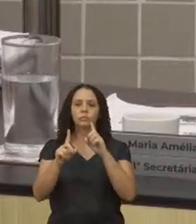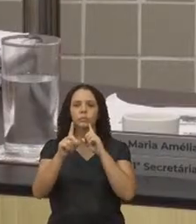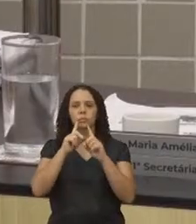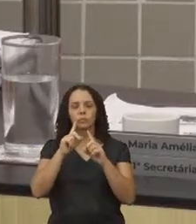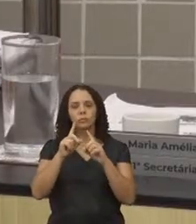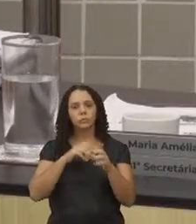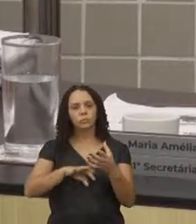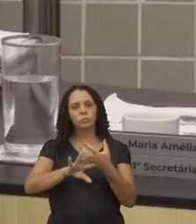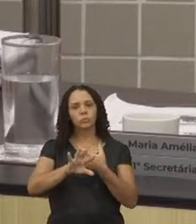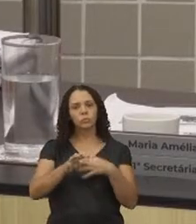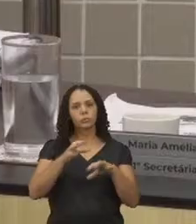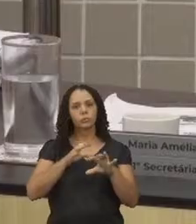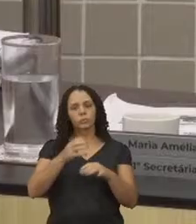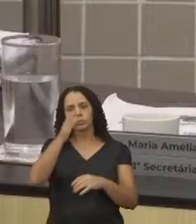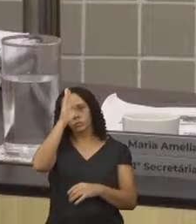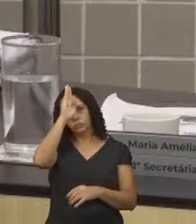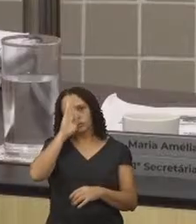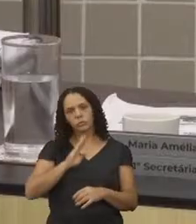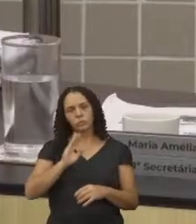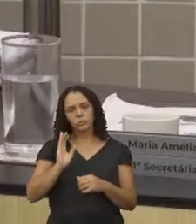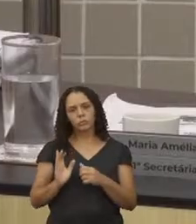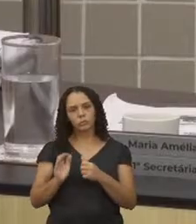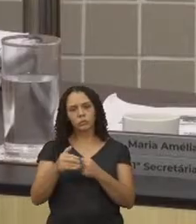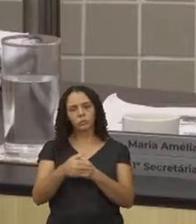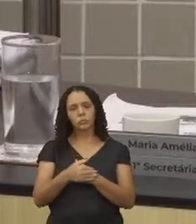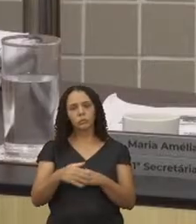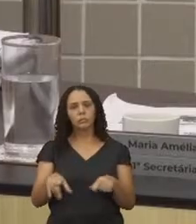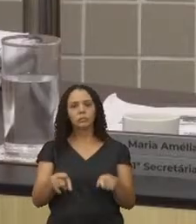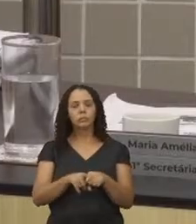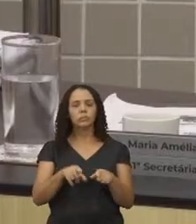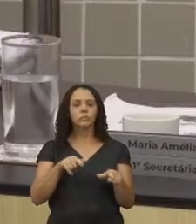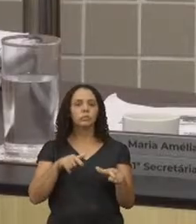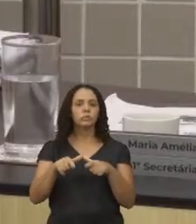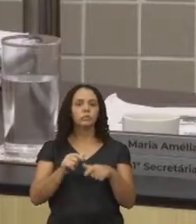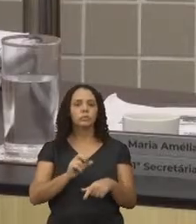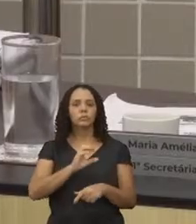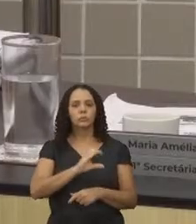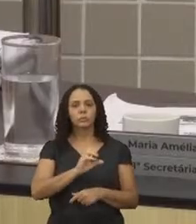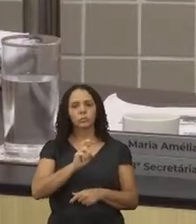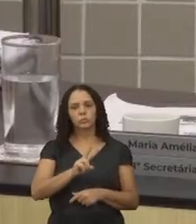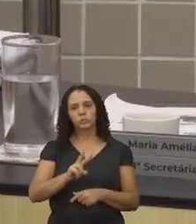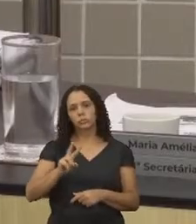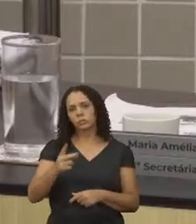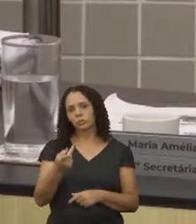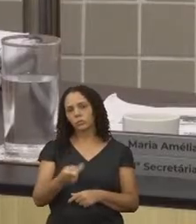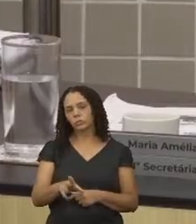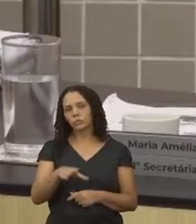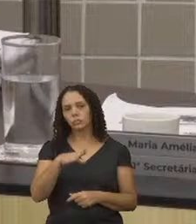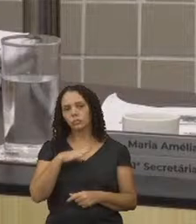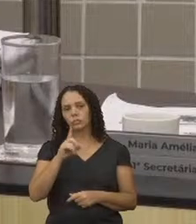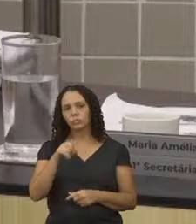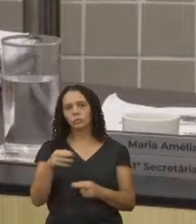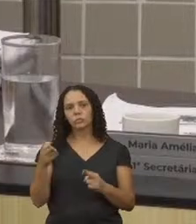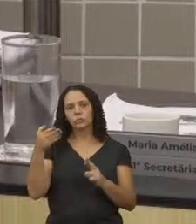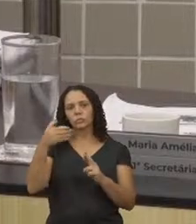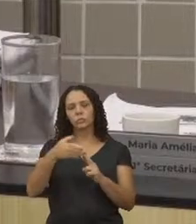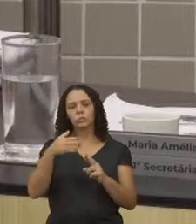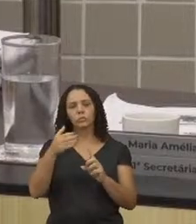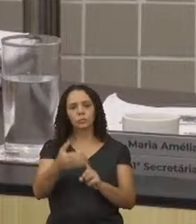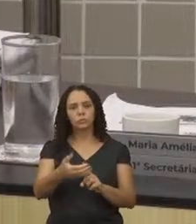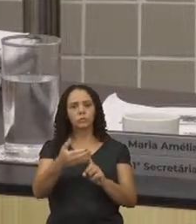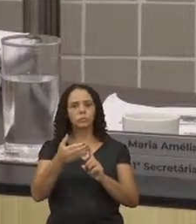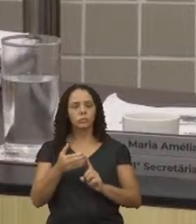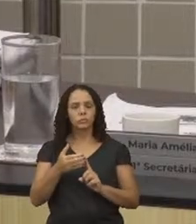e sigiloso. Em especial, ressaltamos a atuação do CVV em nossa cidade, que tem sido referência no amparo às